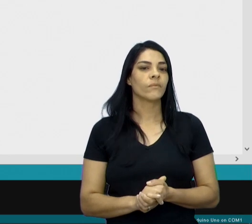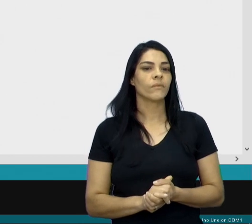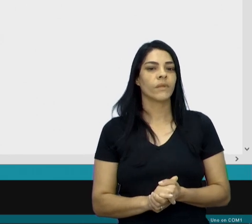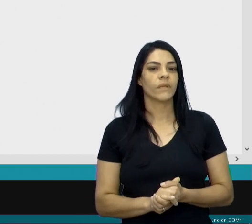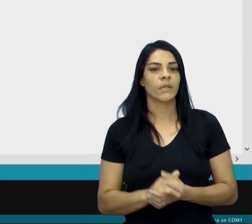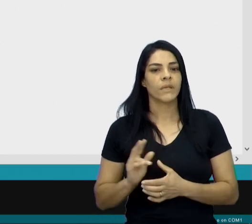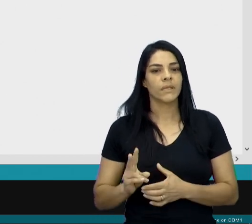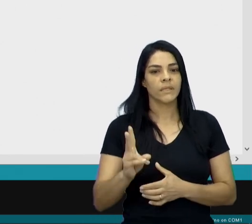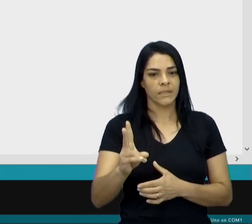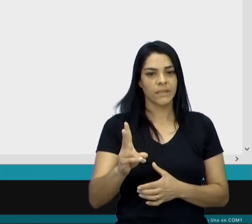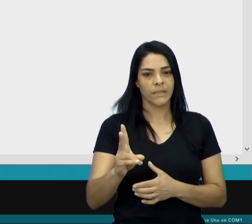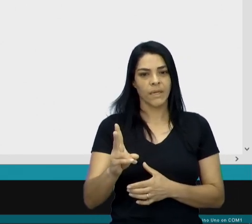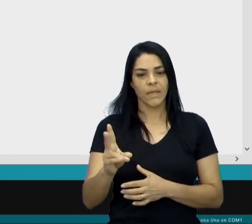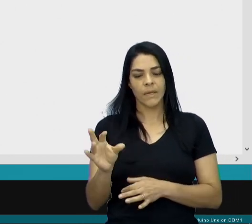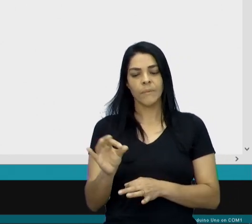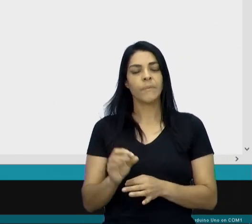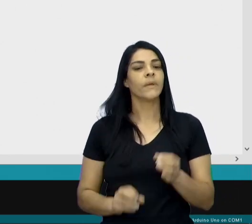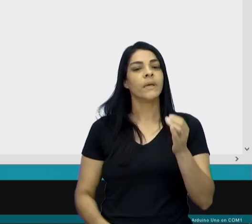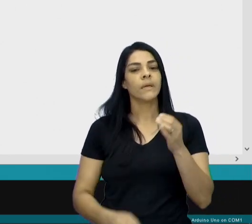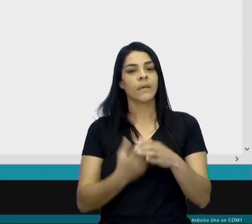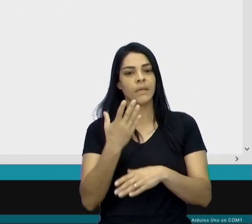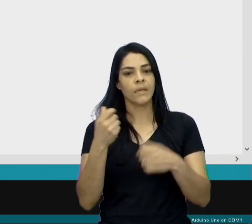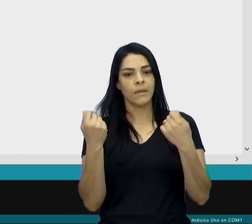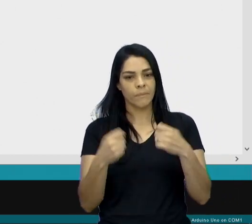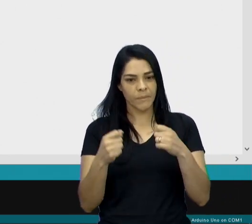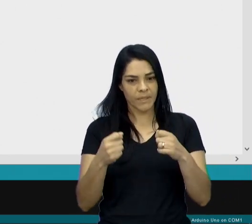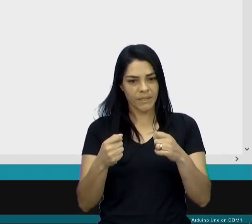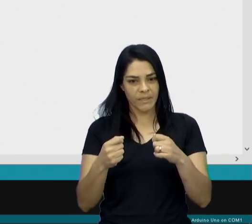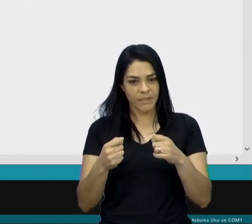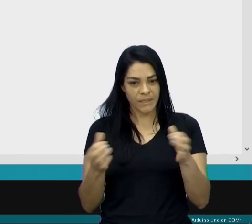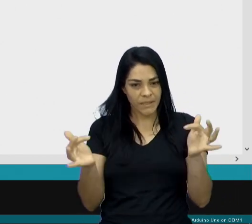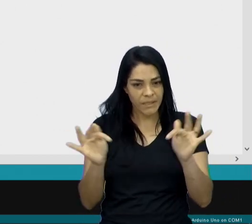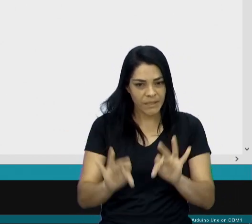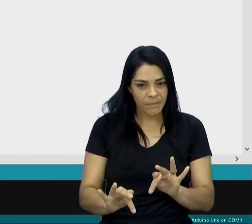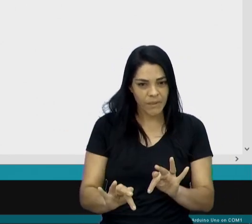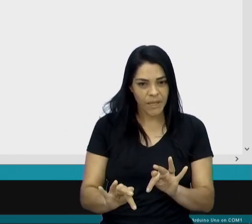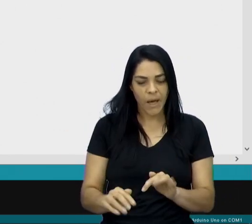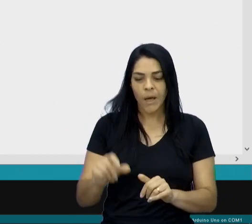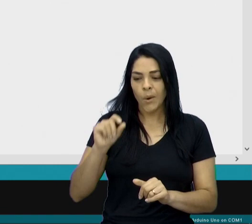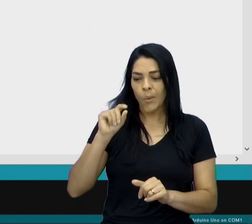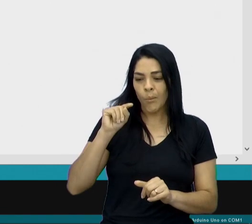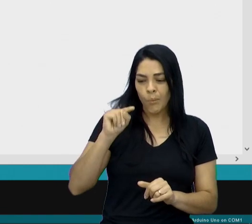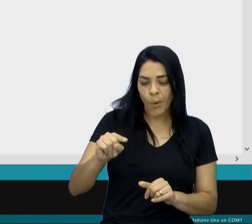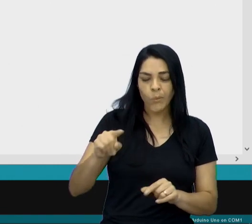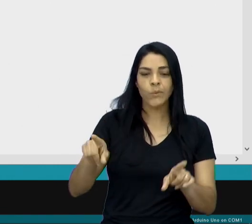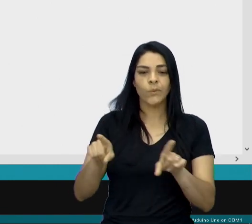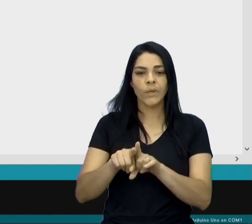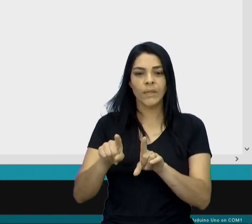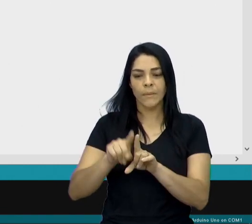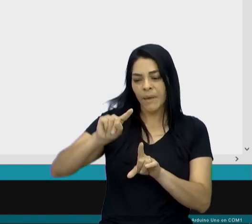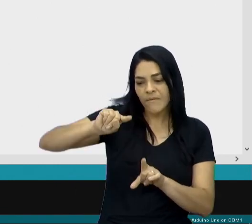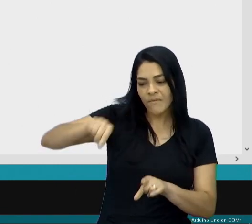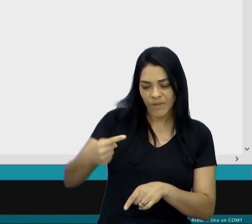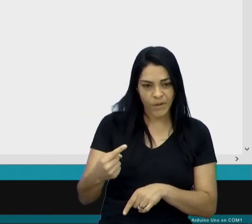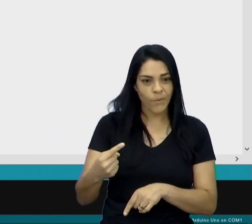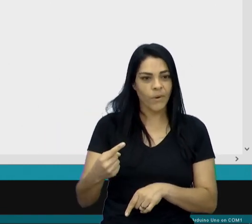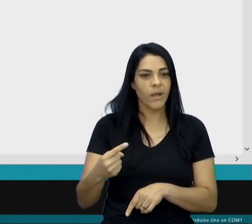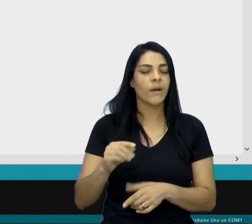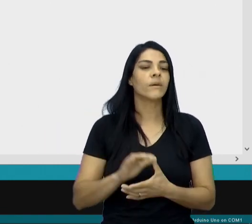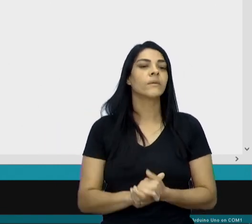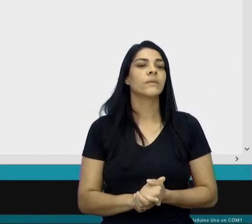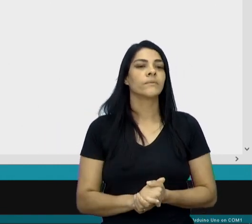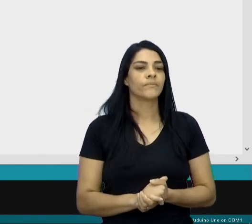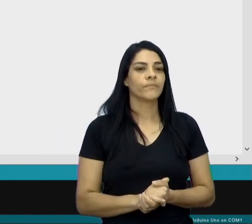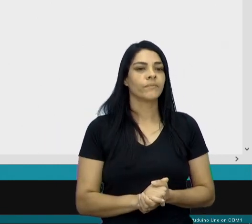cada vez que você cria um comando tem que terminar ali com ponto e vírgula. Quando você escreve com duas barras, esqueci de falar, é